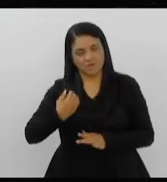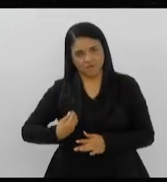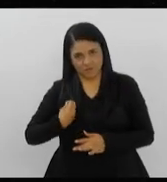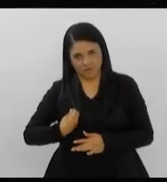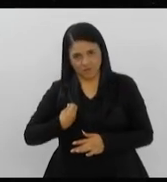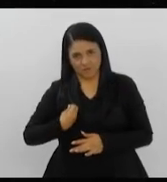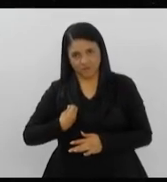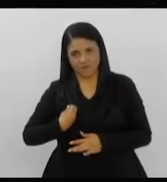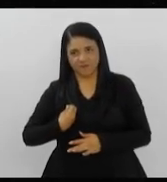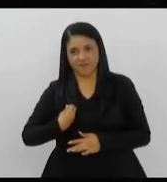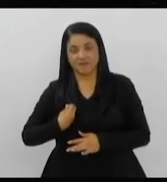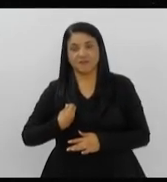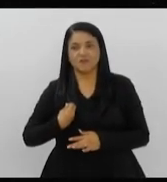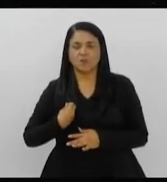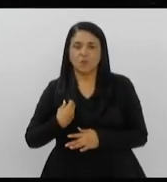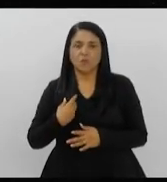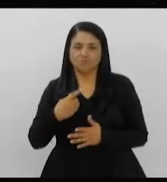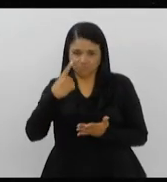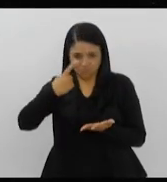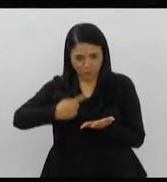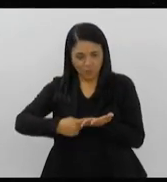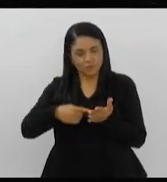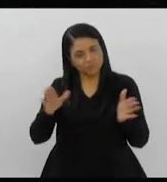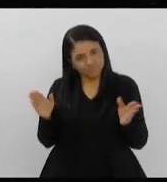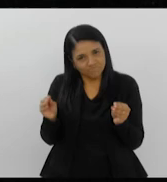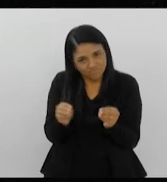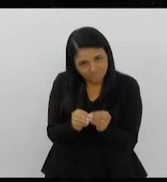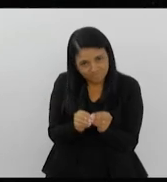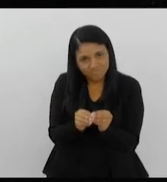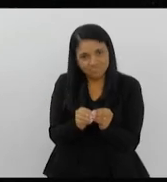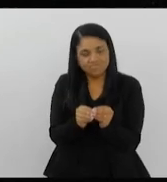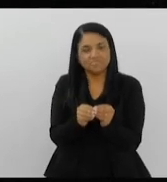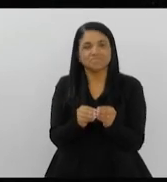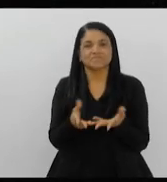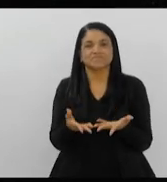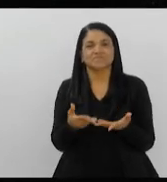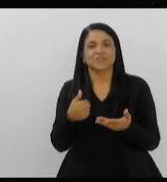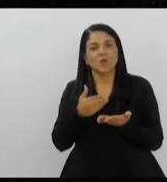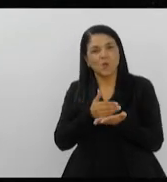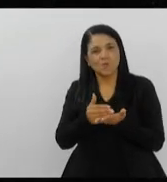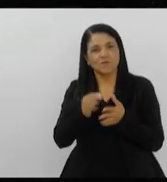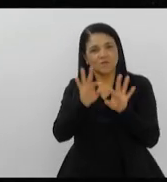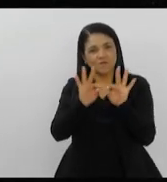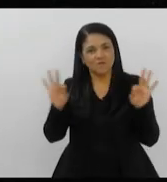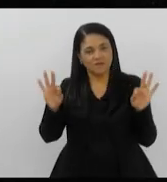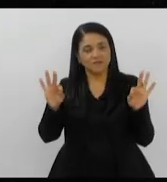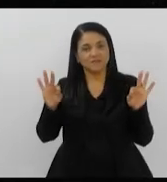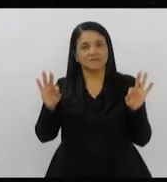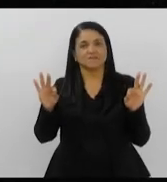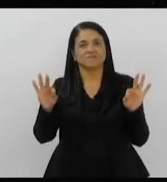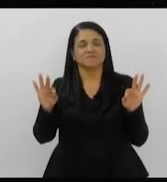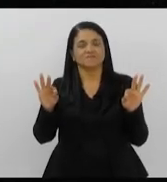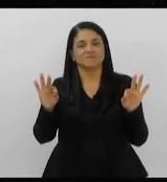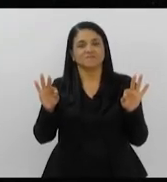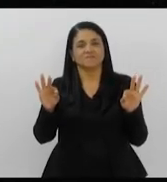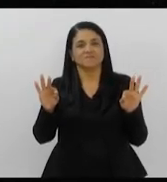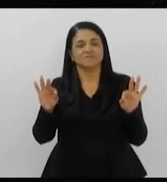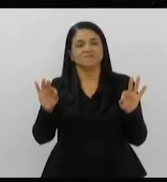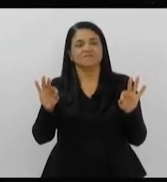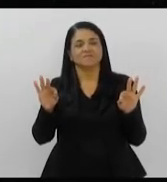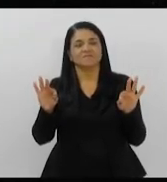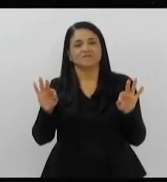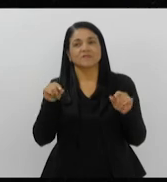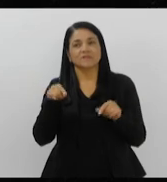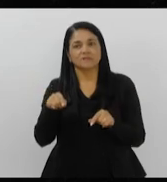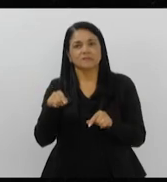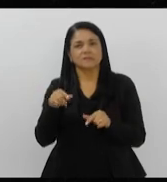prometo ser breve Ah e começo com uma frase do Mark Twin ele diz o seguinte eh